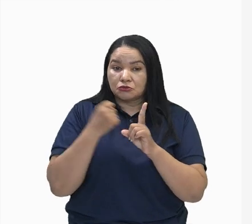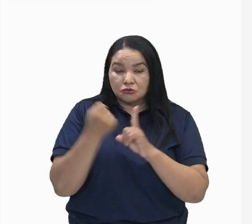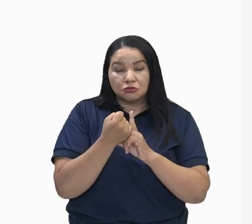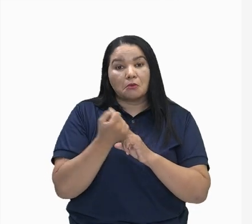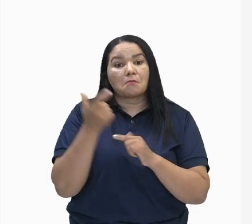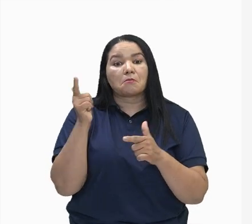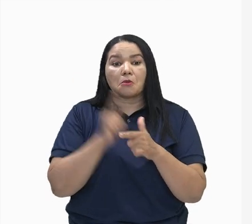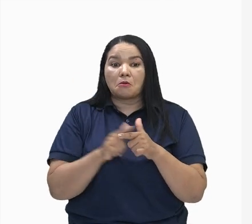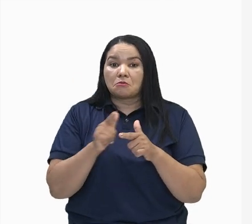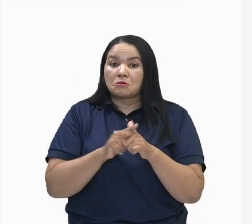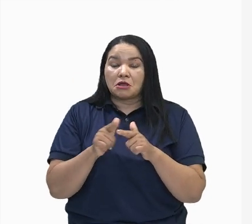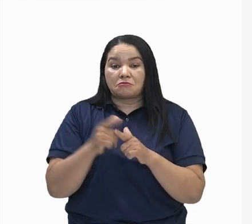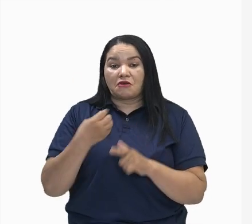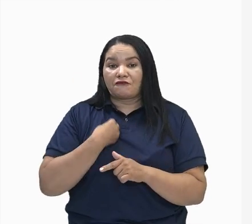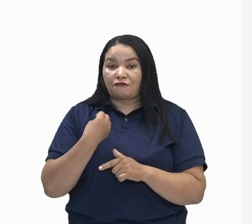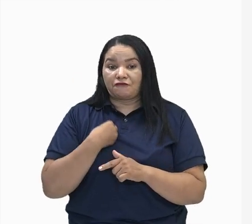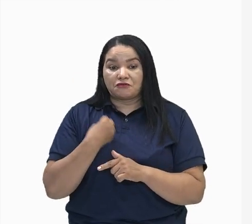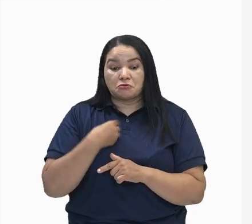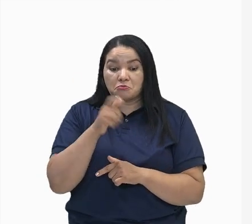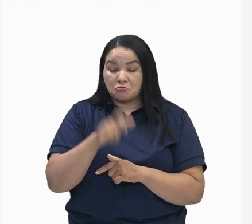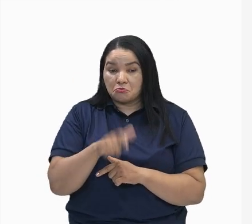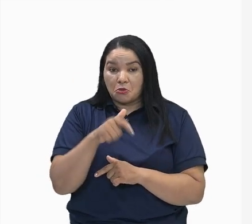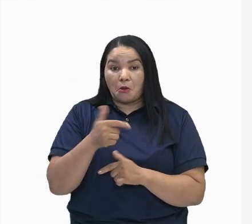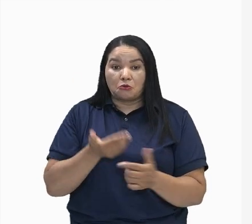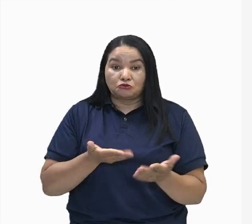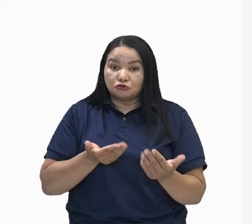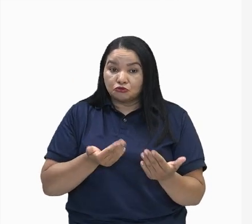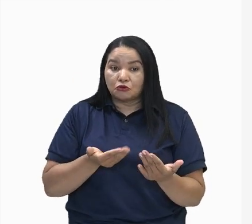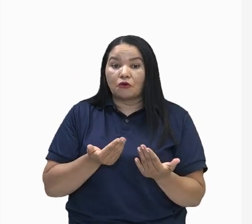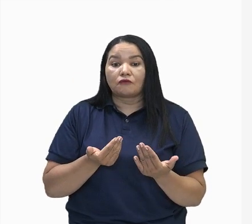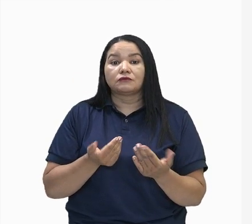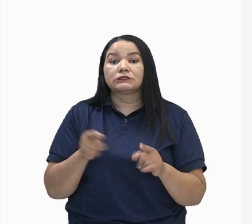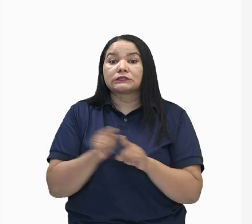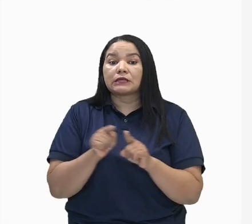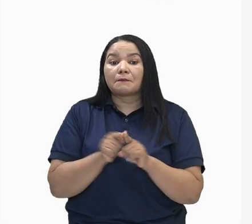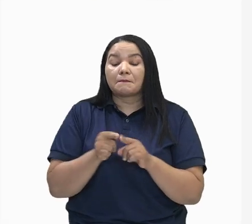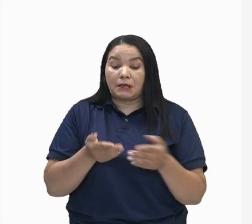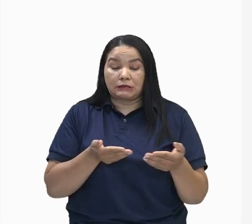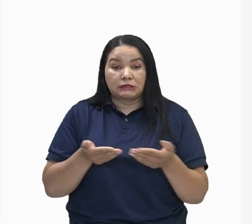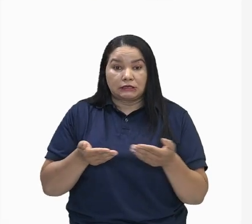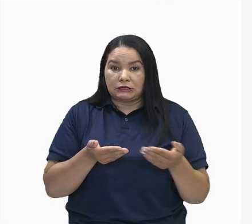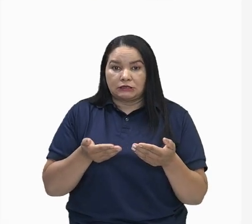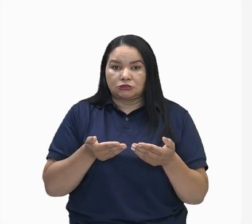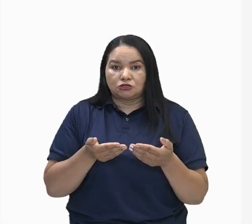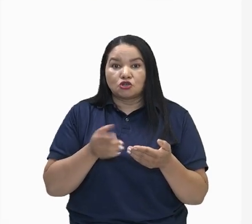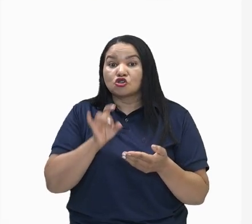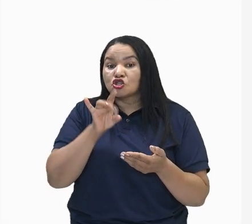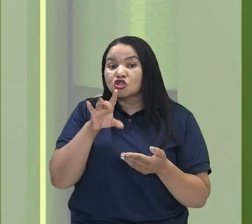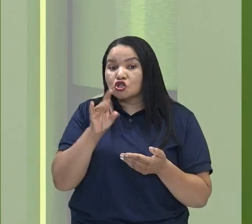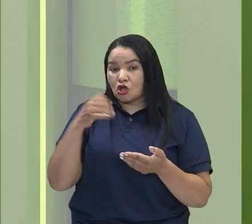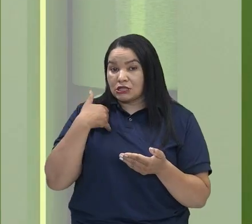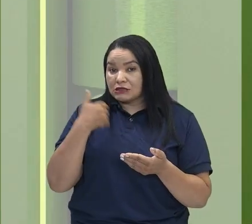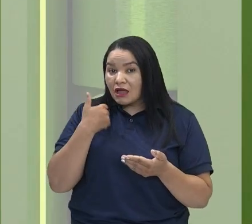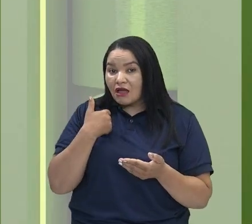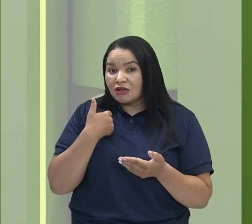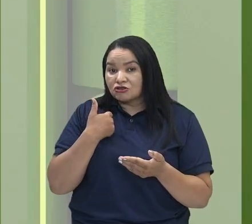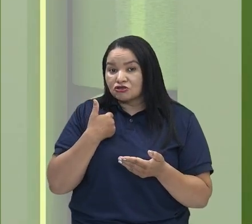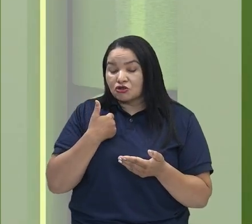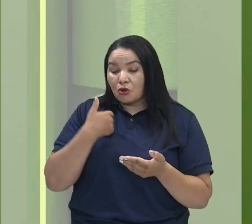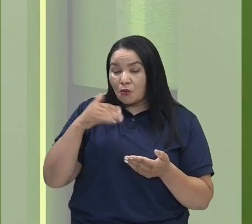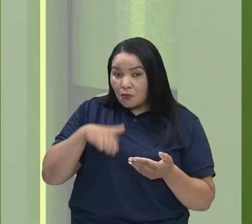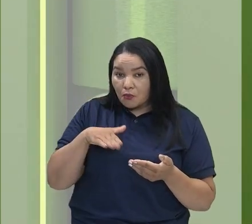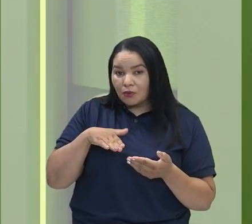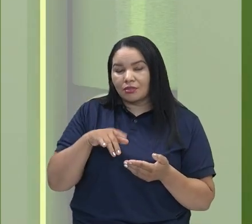vida de meninas e bebês, né? Não é por causa da idade somente, né, gente, mas sim por uma questão até